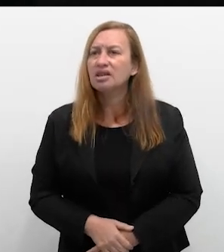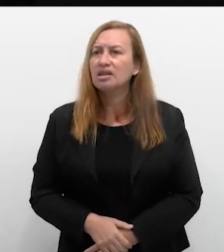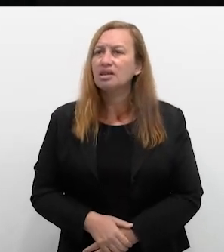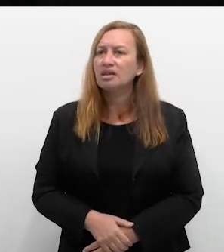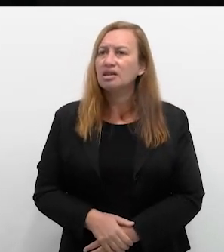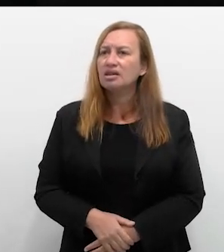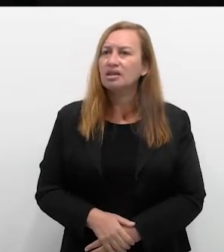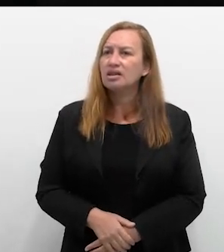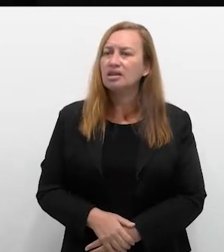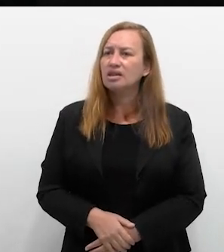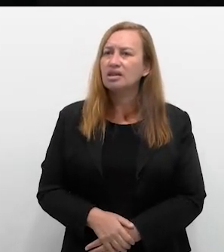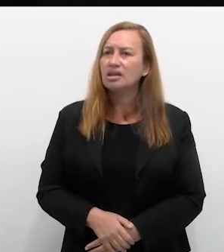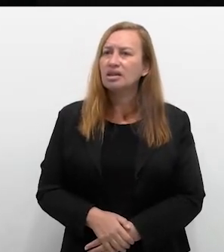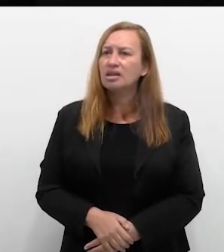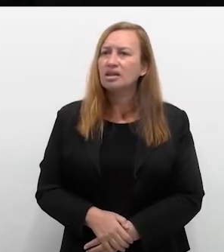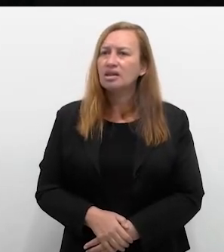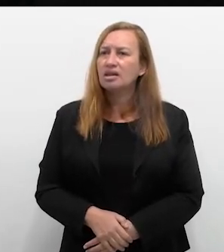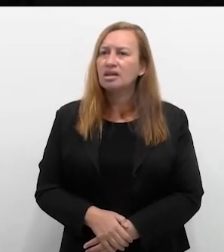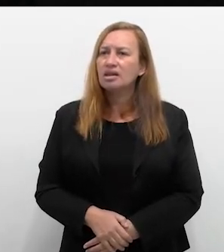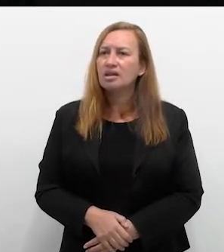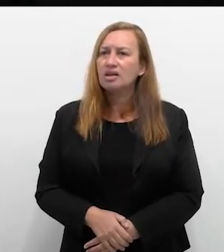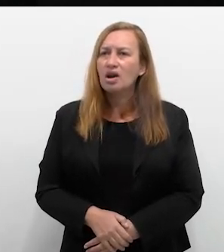claro, discordo.